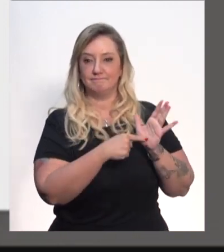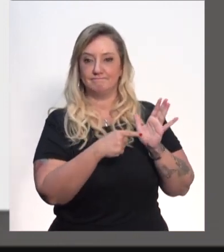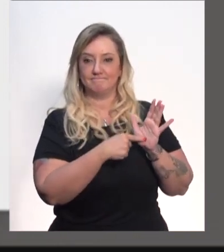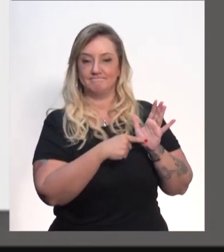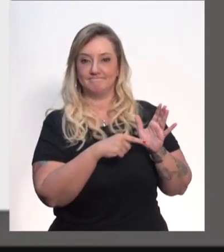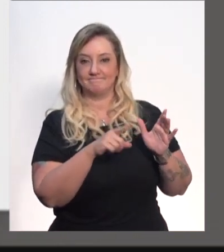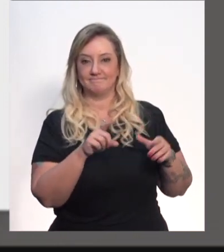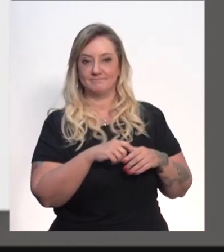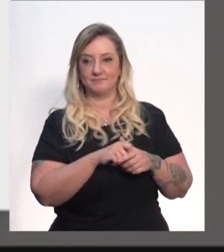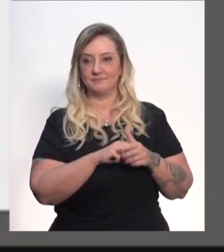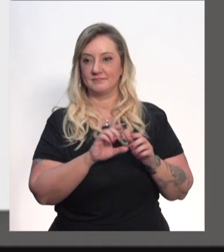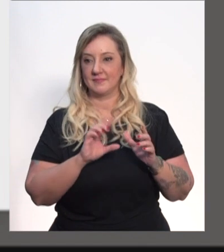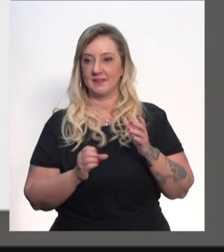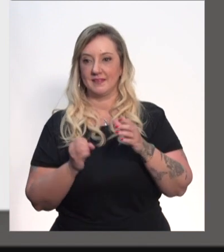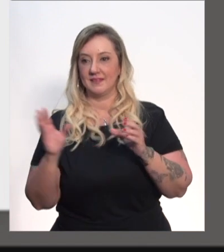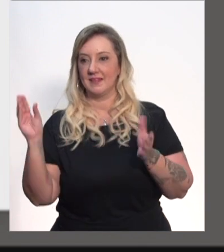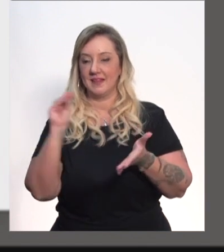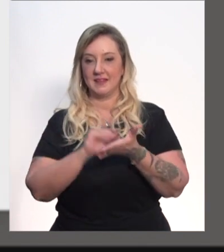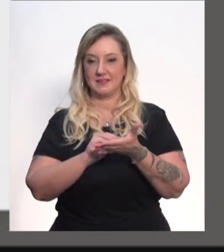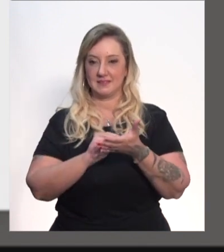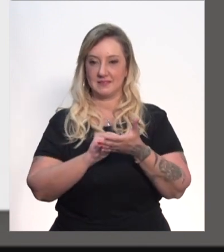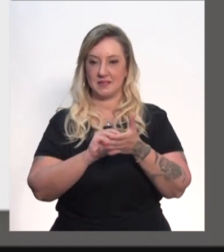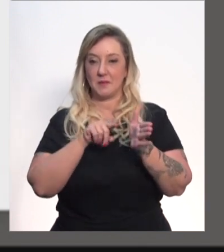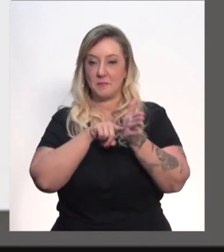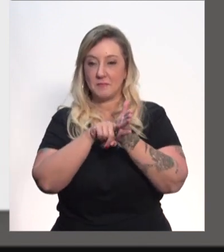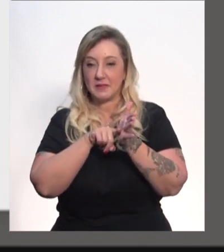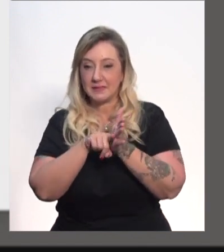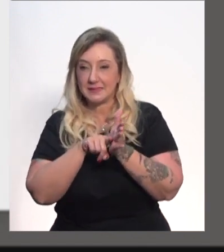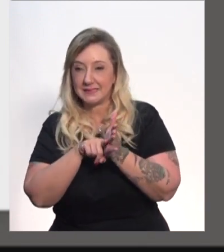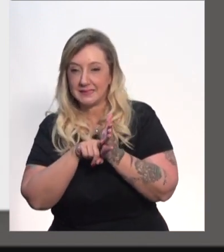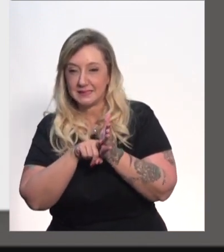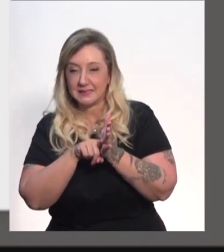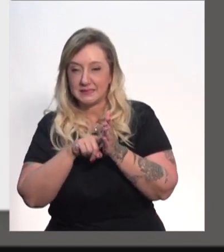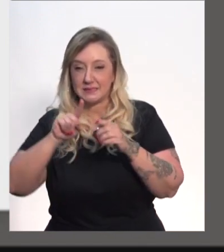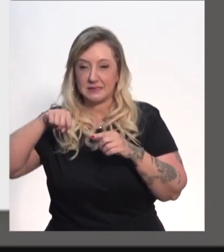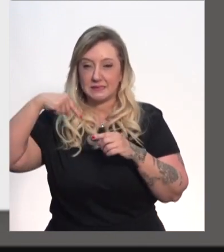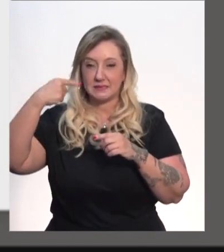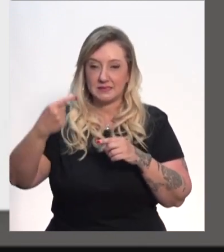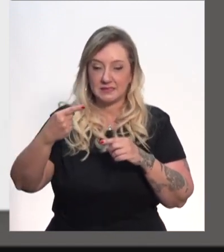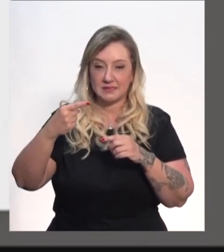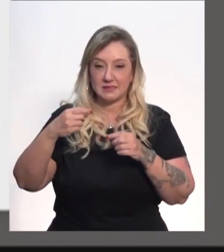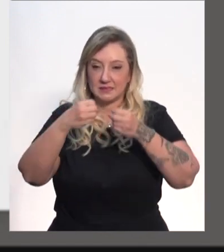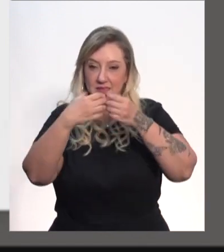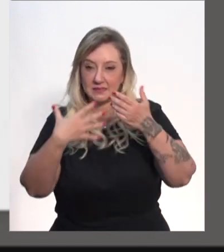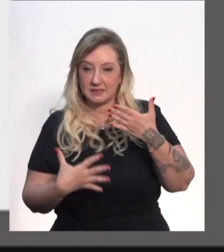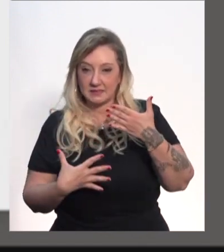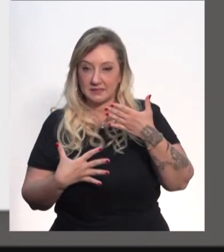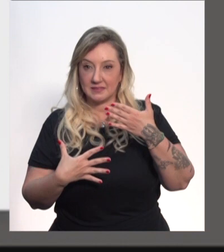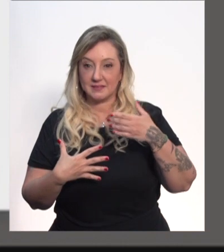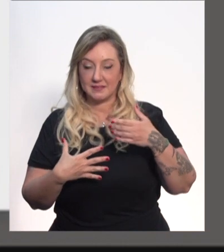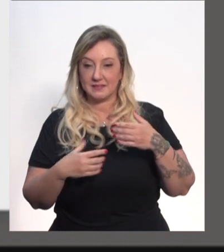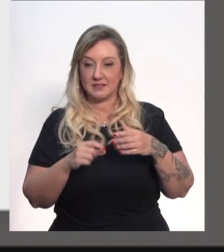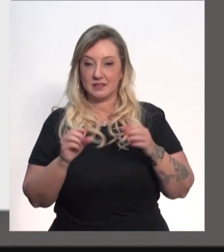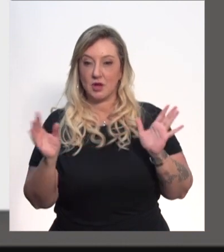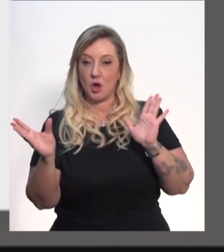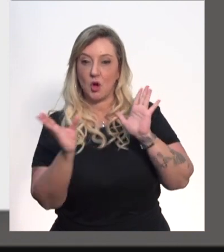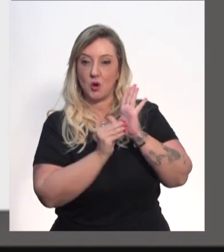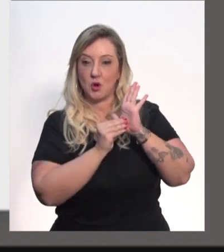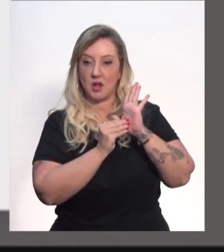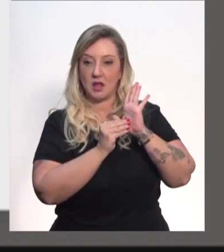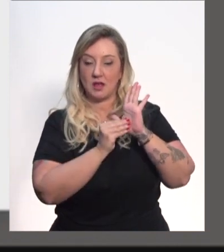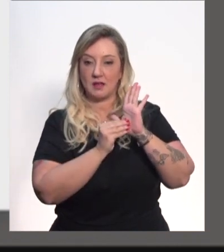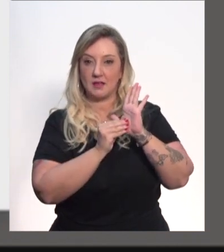das interações nos fóruns, é justamente essa, se pode utilizar o que já vinha sendo utilizado. Claro, não tem problema nenhum. O Teams a